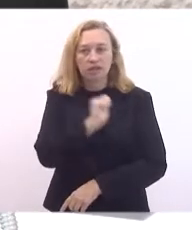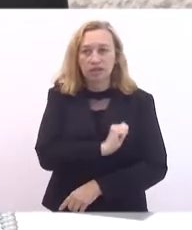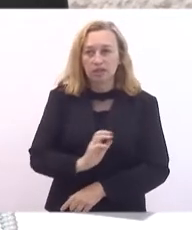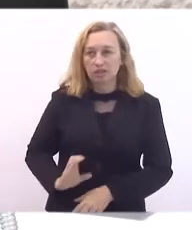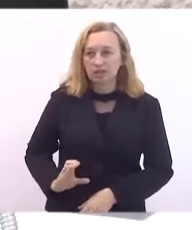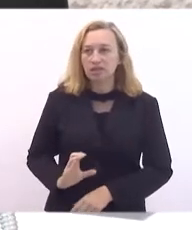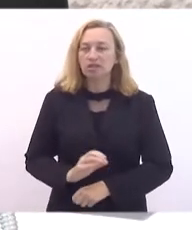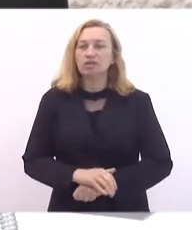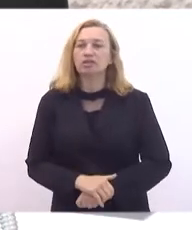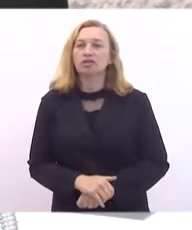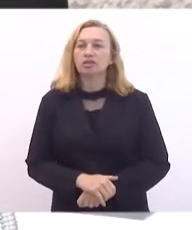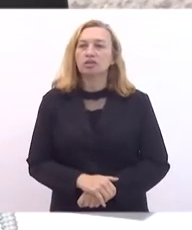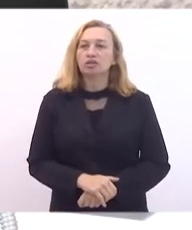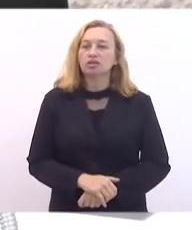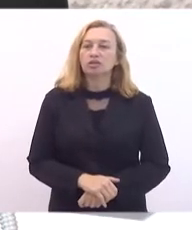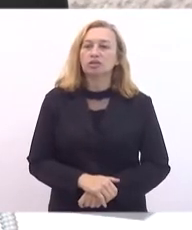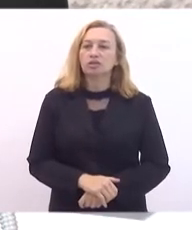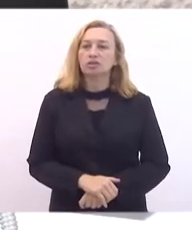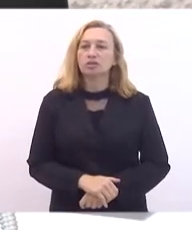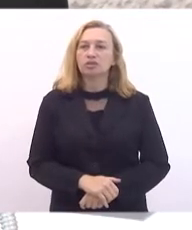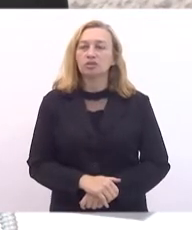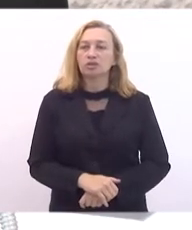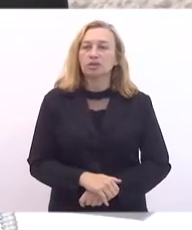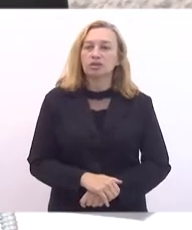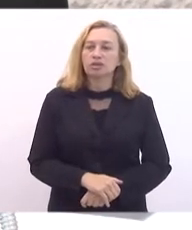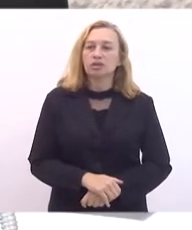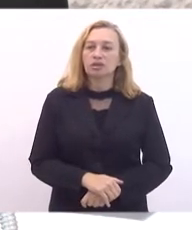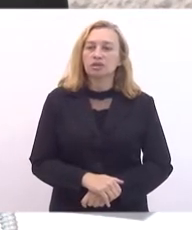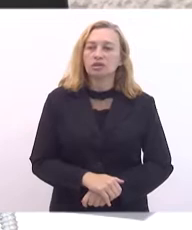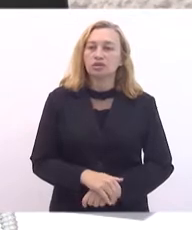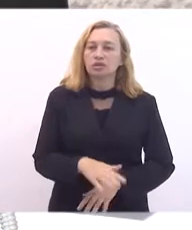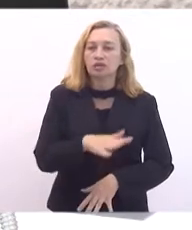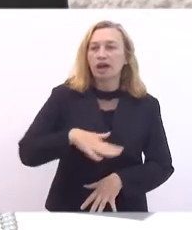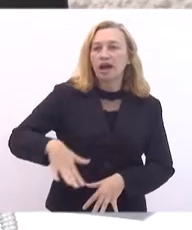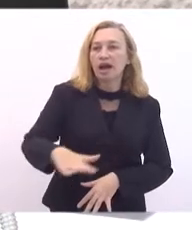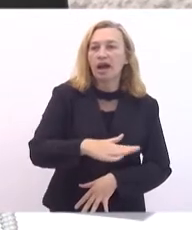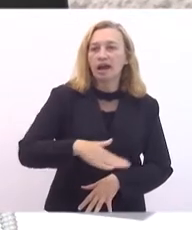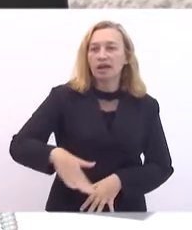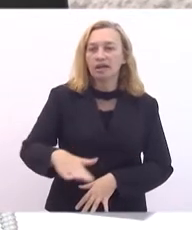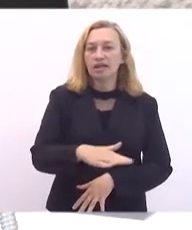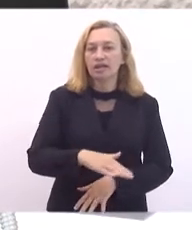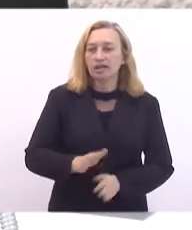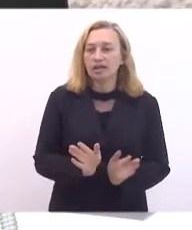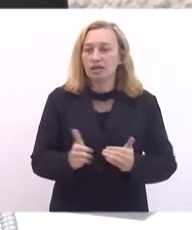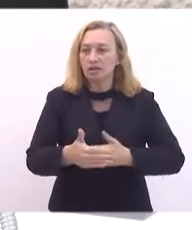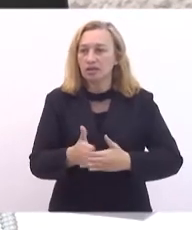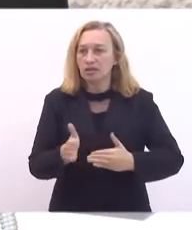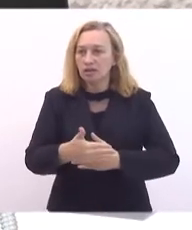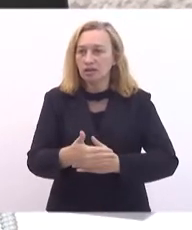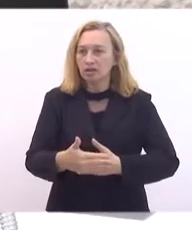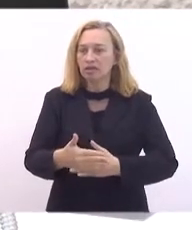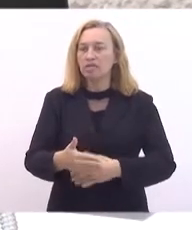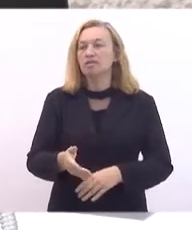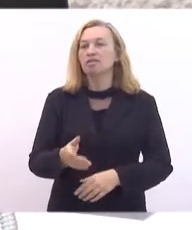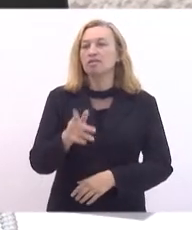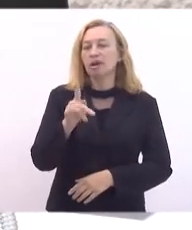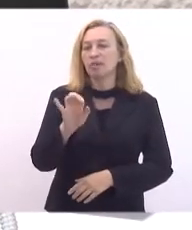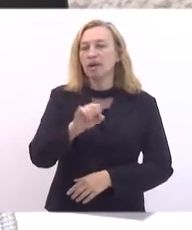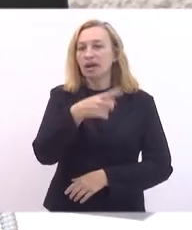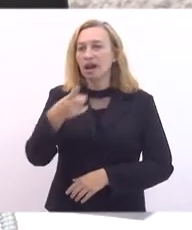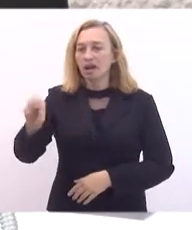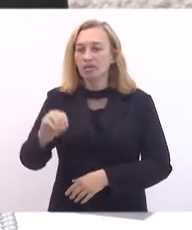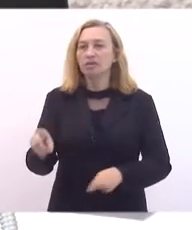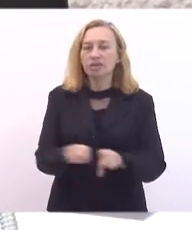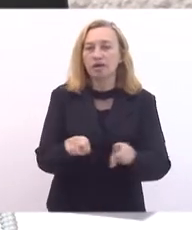que institui o regime especial para o setor de embalagem de papel de papelão também com